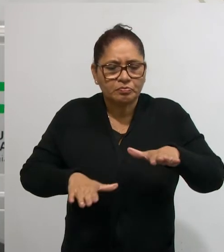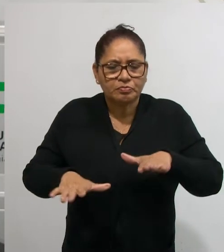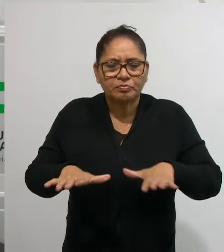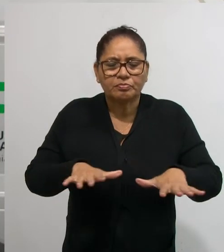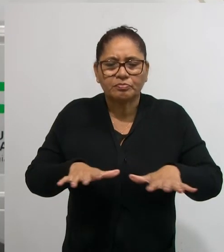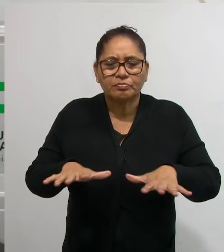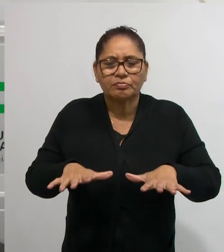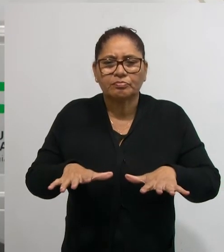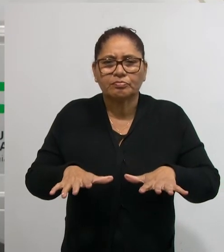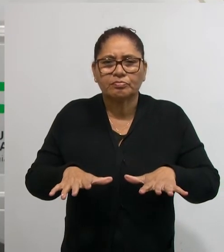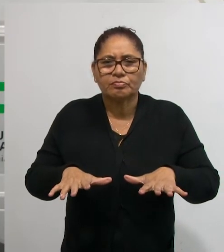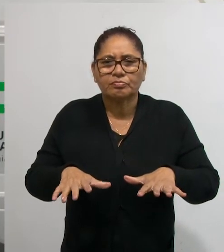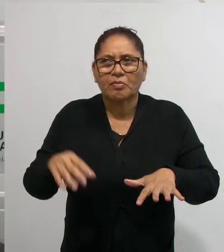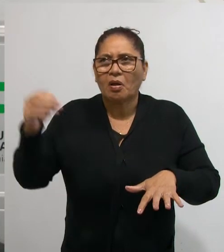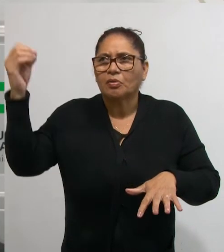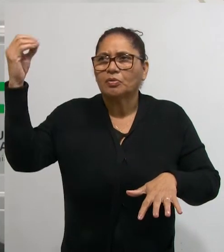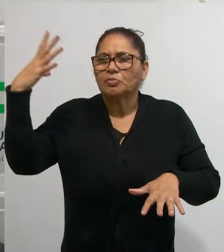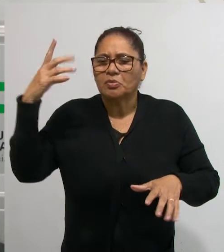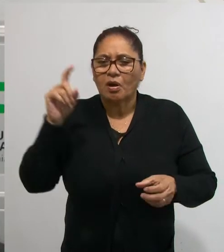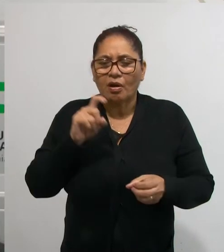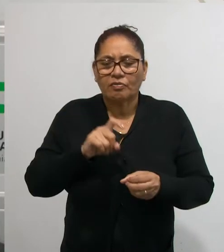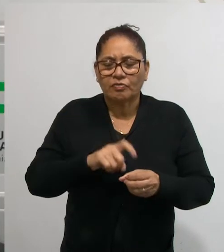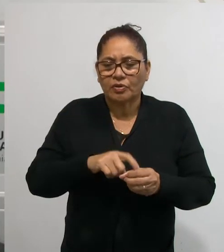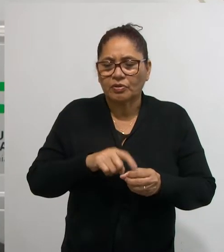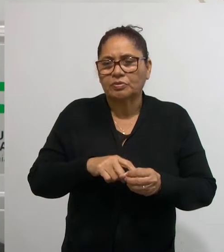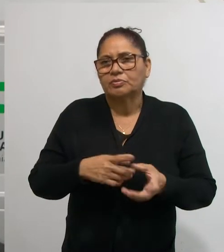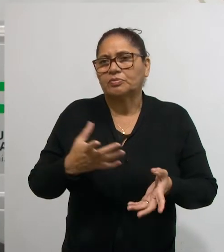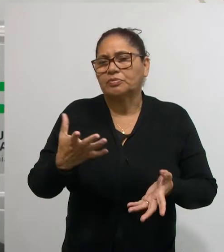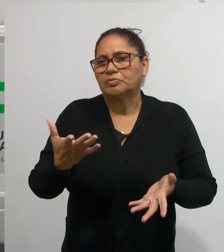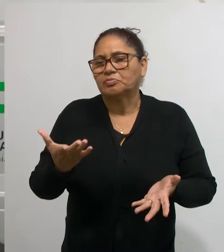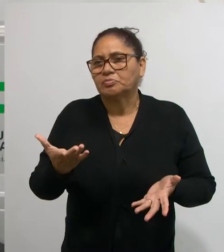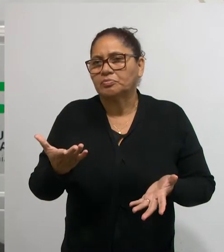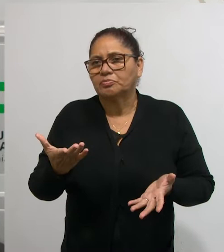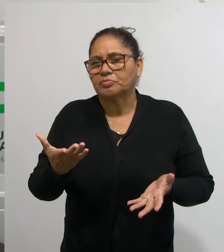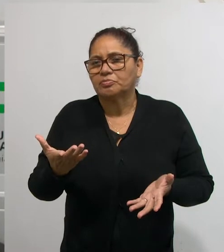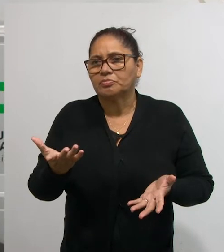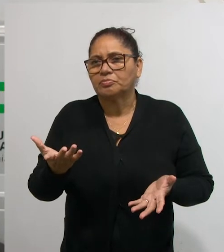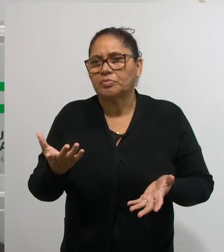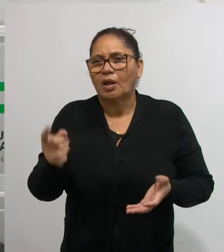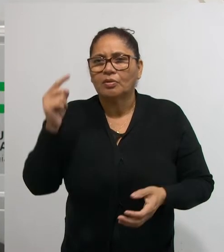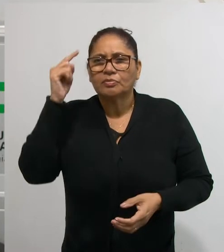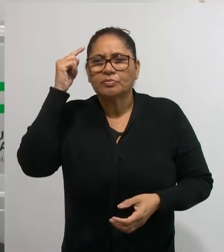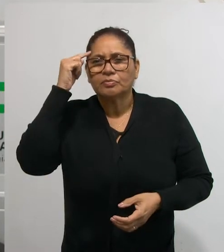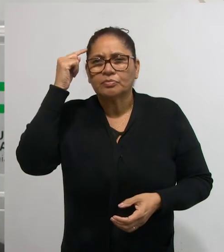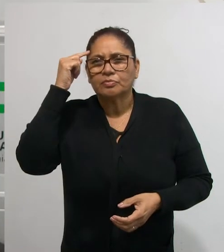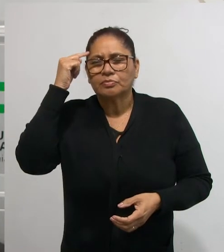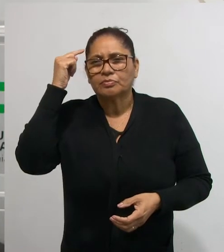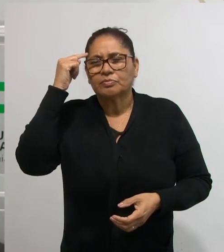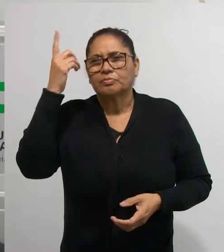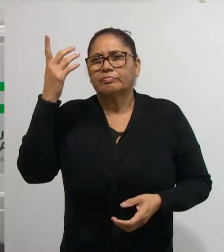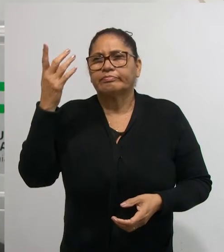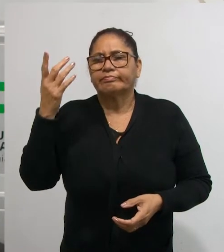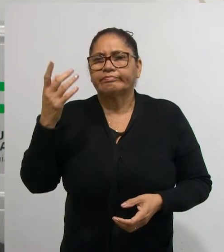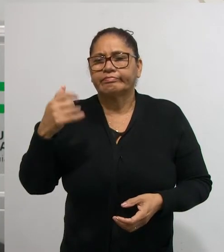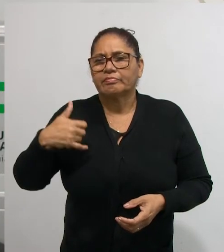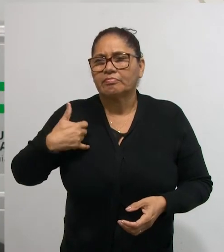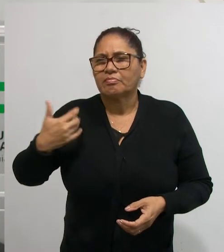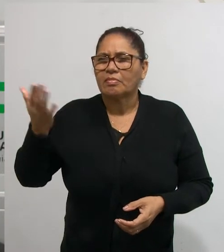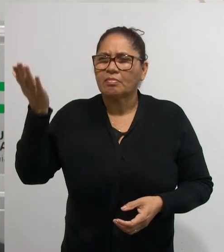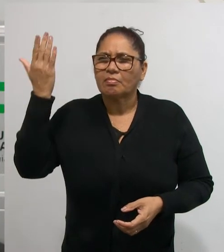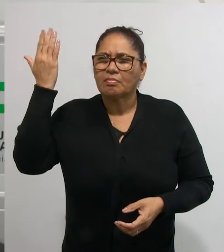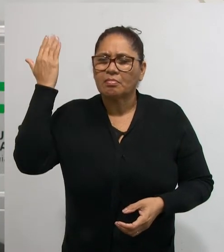do iluminismo, né, que foi a volta à Idade das Luzes, a volta ao pensamento lá da Idade Antiga, da